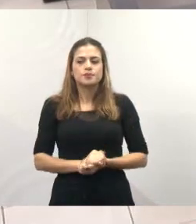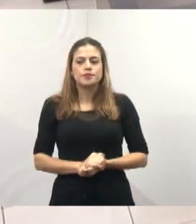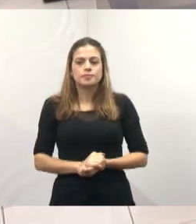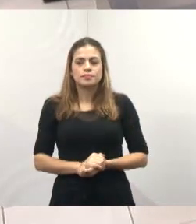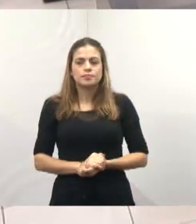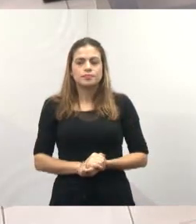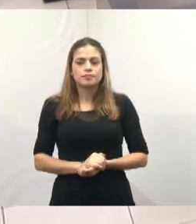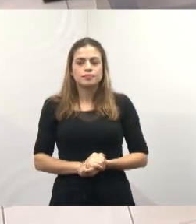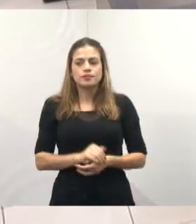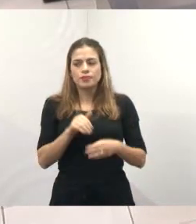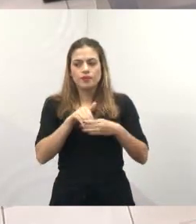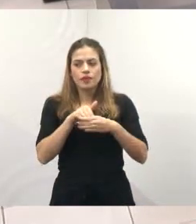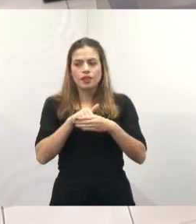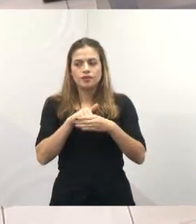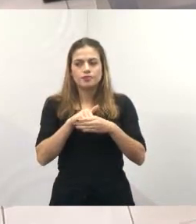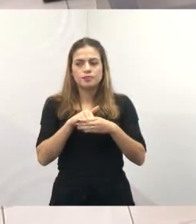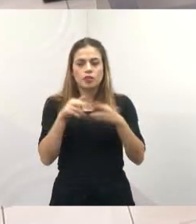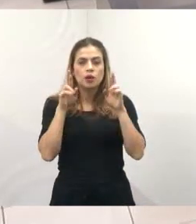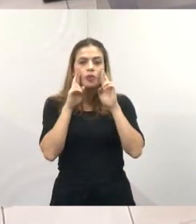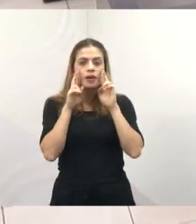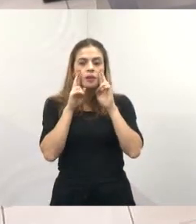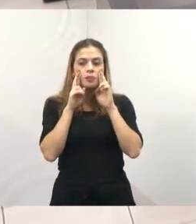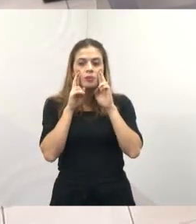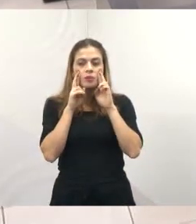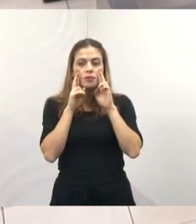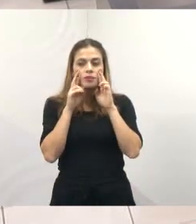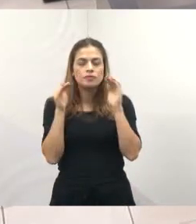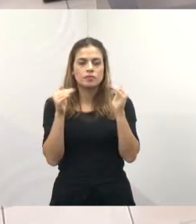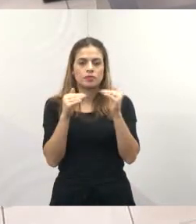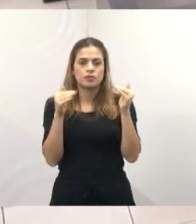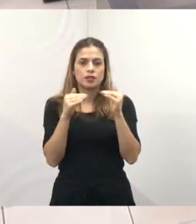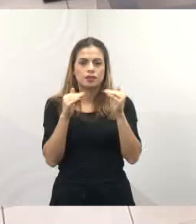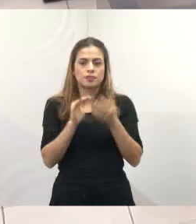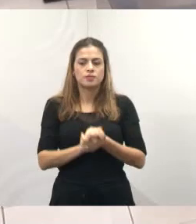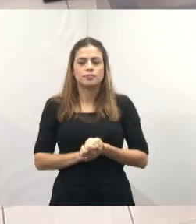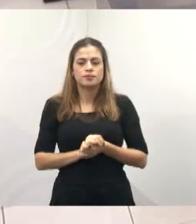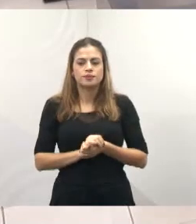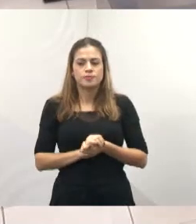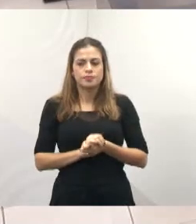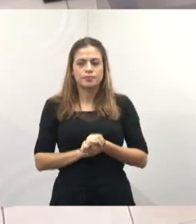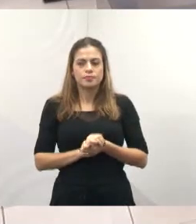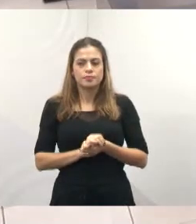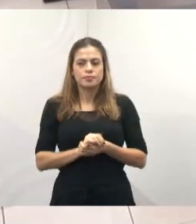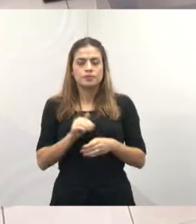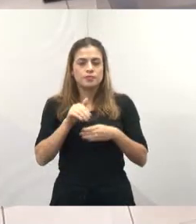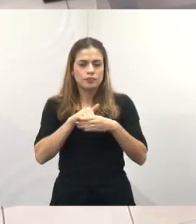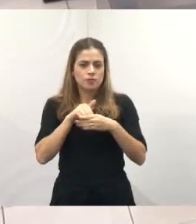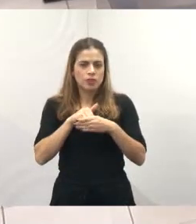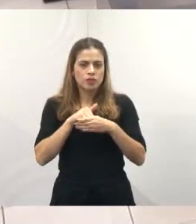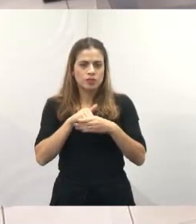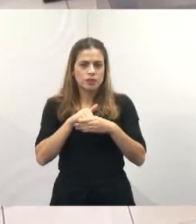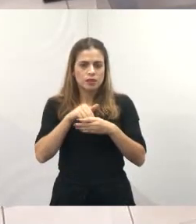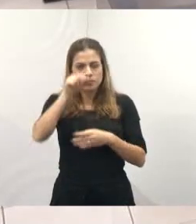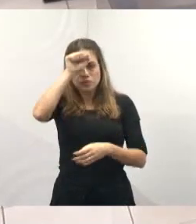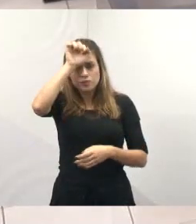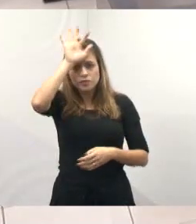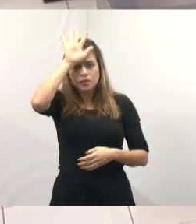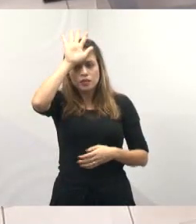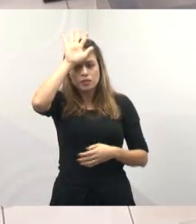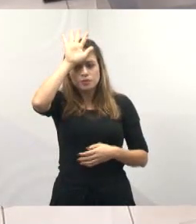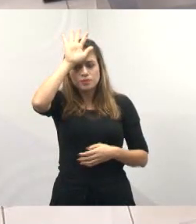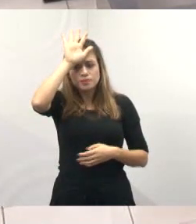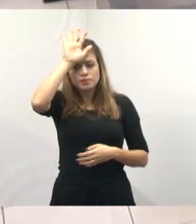Como vota o vereador Roberto Abreu? Favorável. Como vota o vereador Dr. Rodrigo